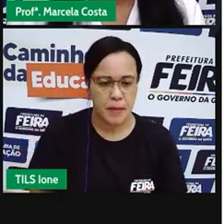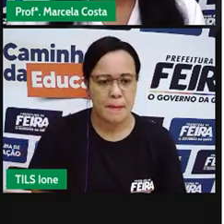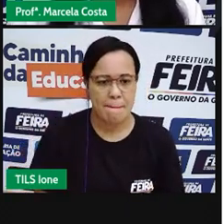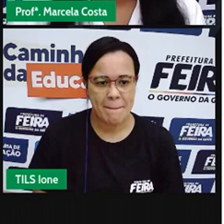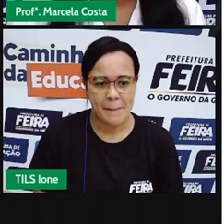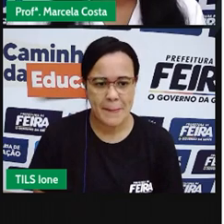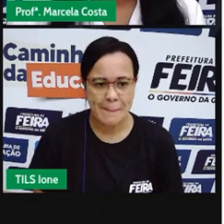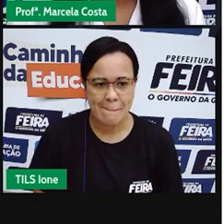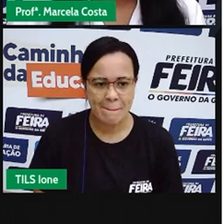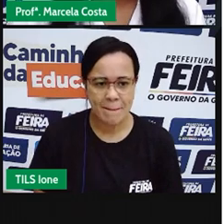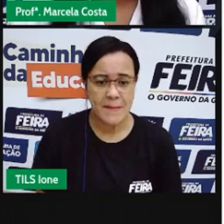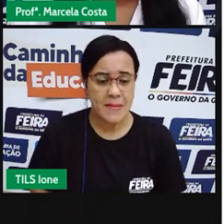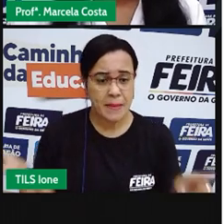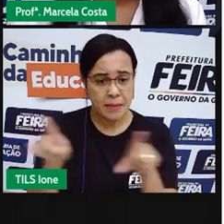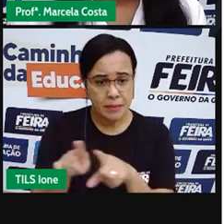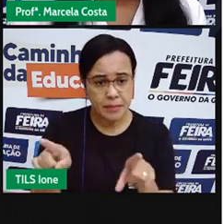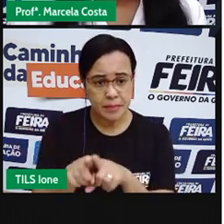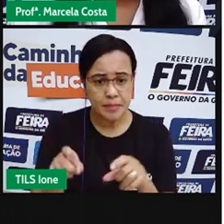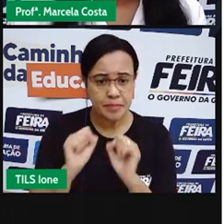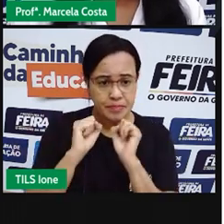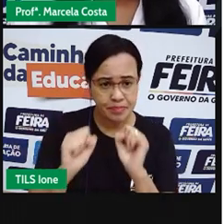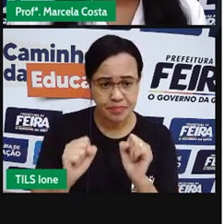gente também vai observar